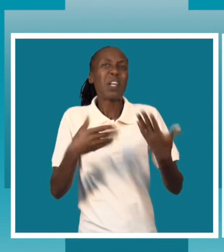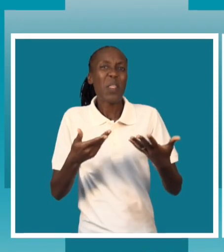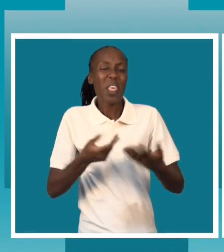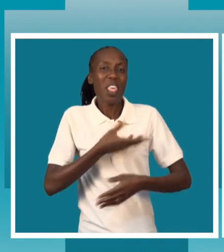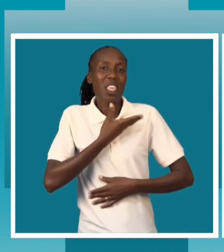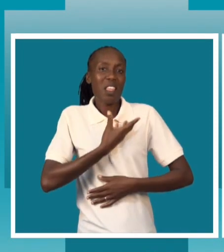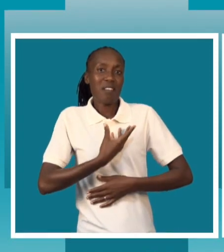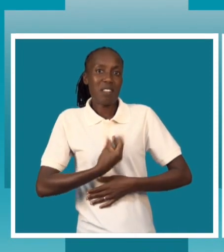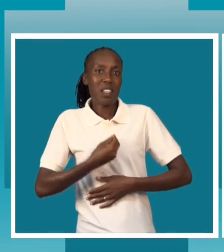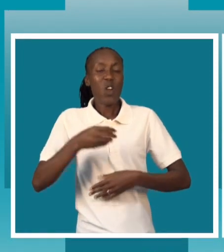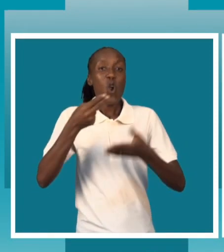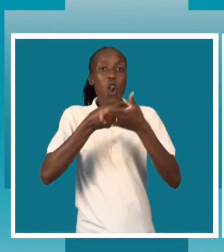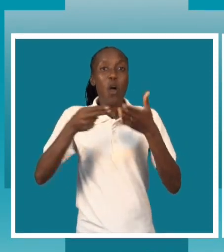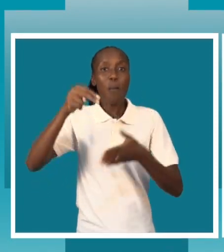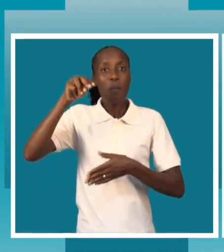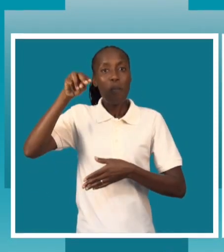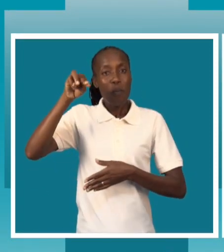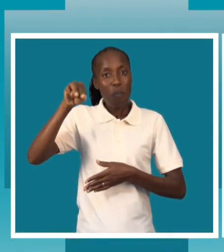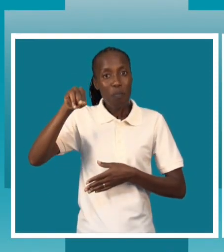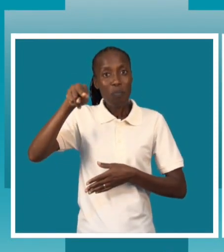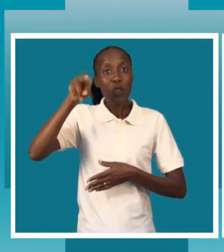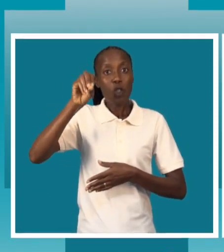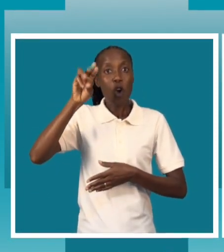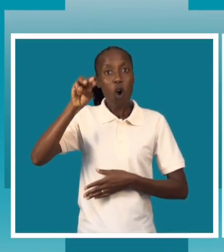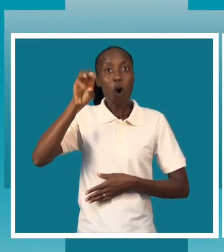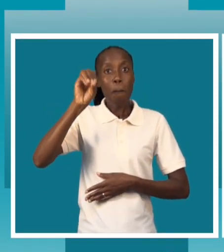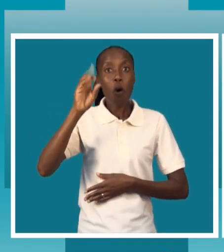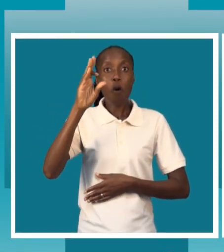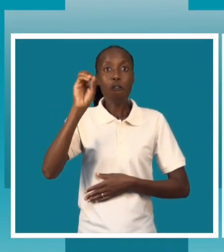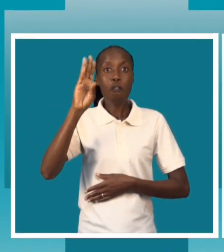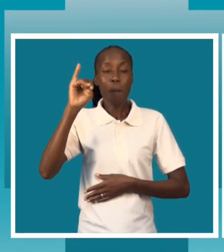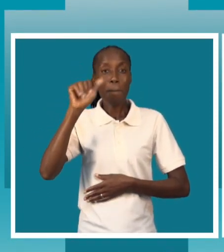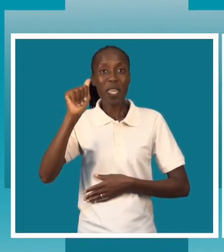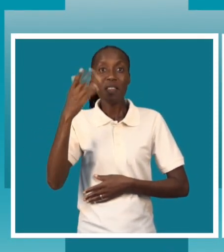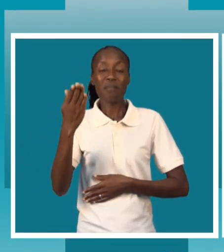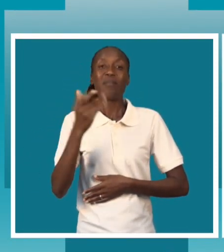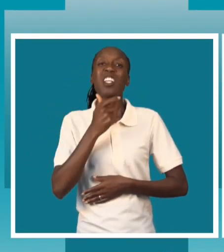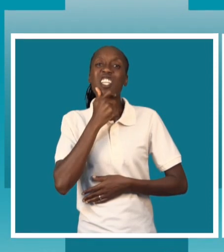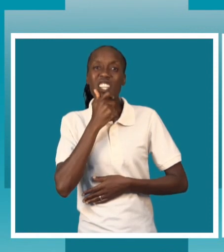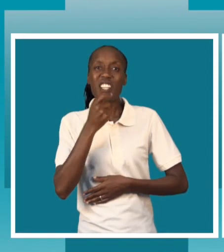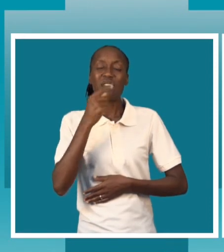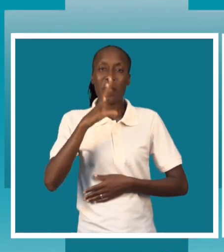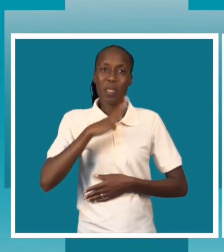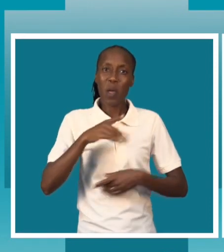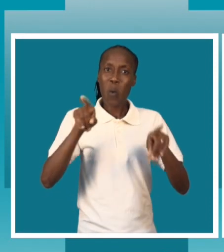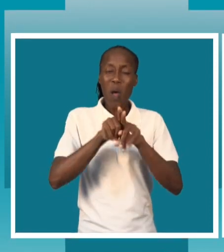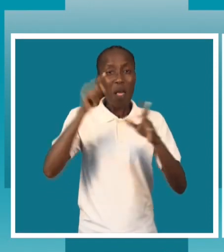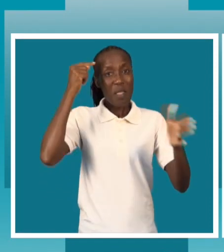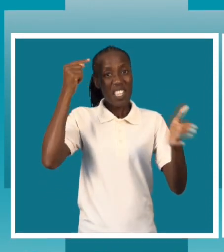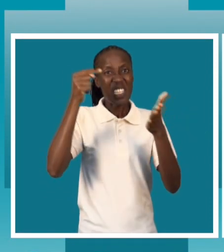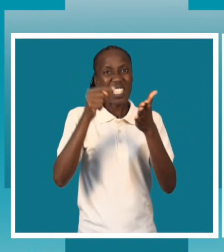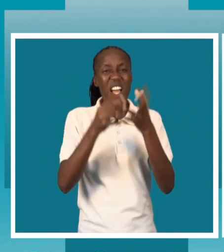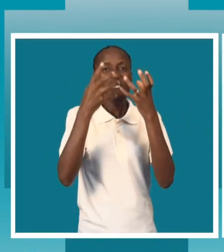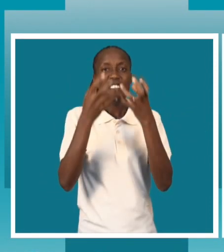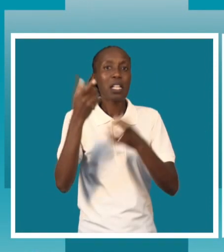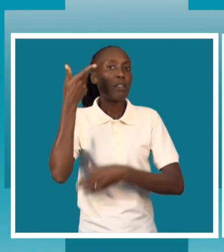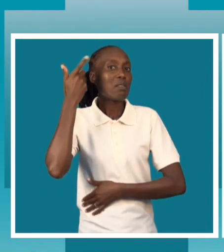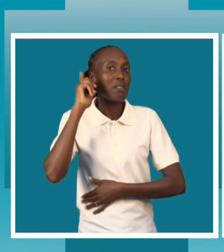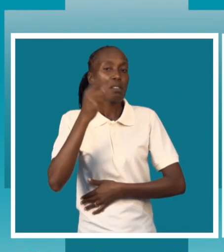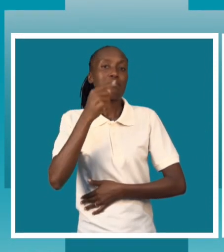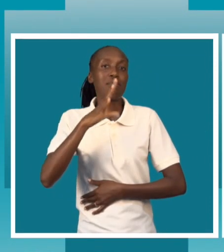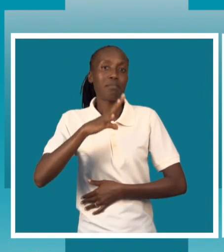se chama nomofobia. O termo vem do inglês nomo ou nomobile, que significa sem celular. O